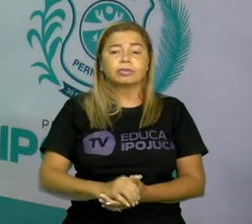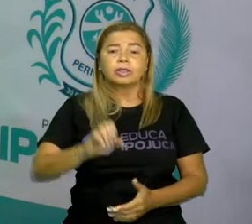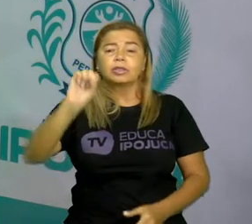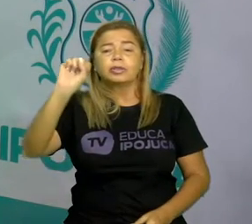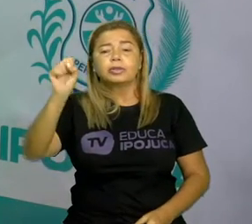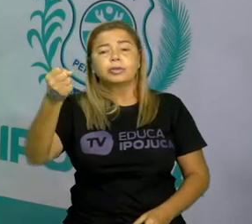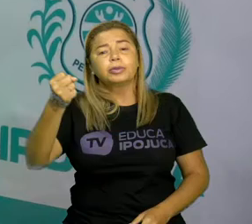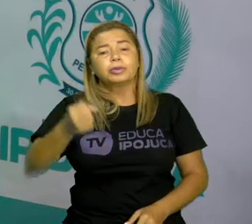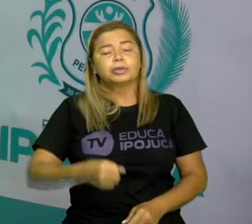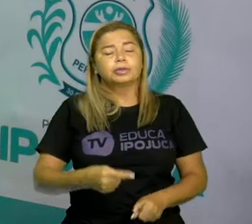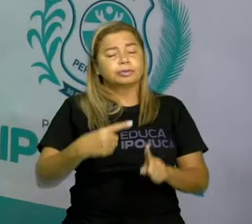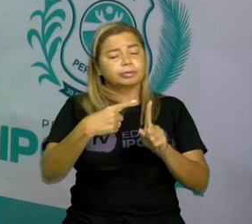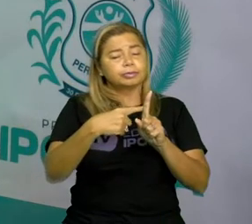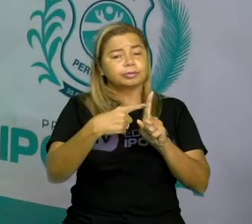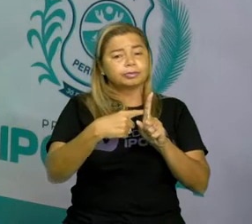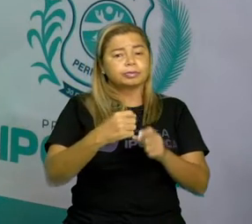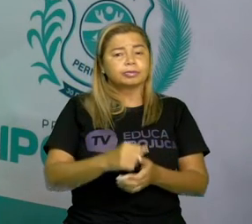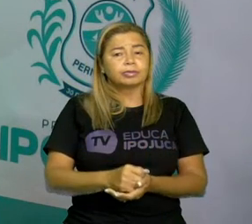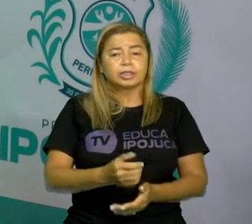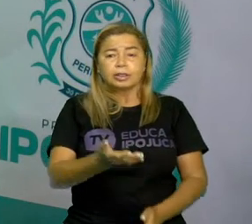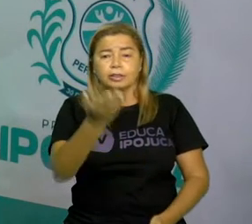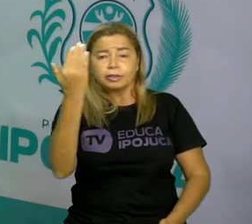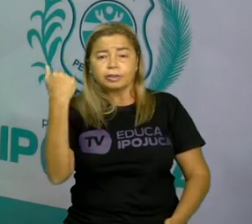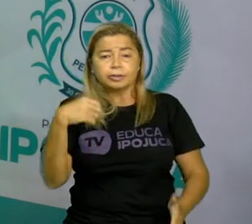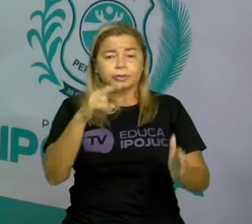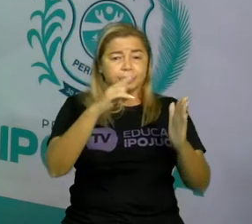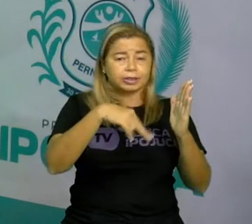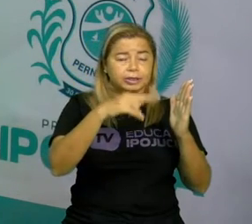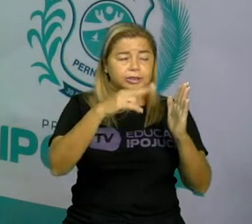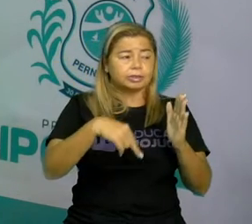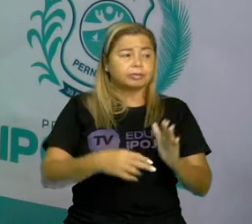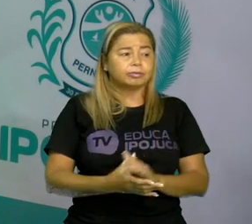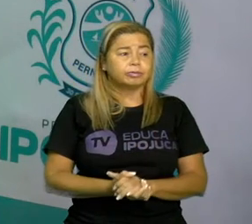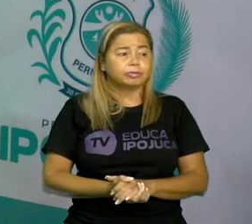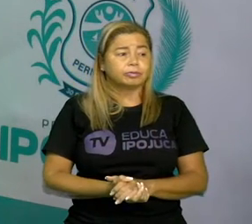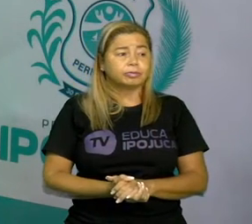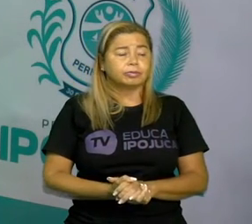8 cubinhos. Vamos fazer a leitura junto?